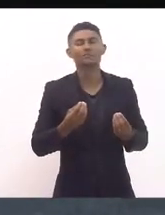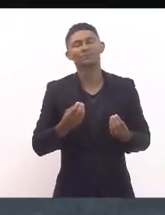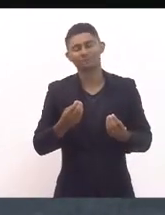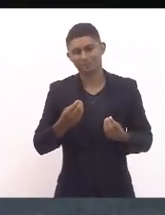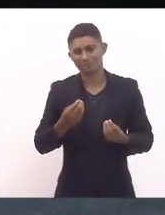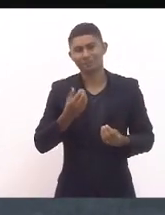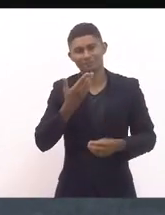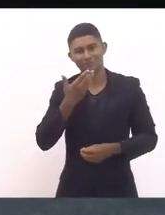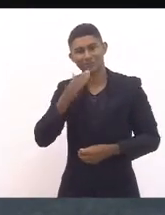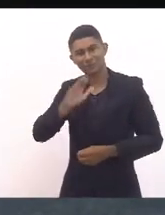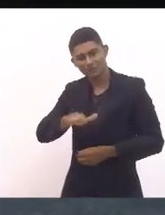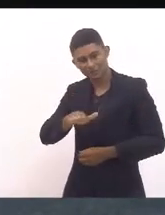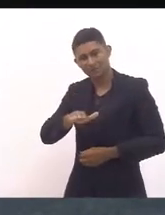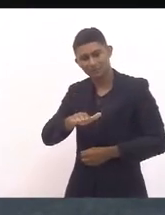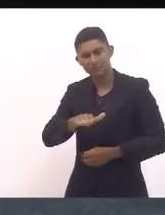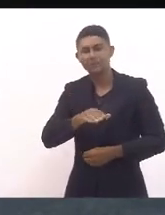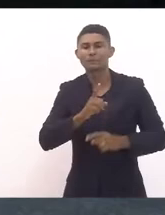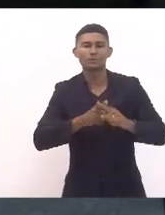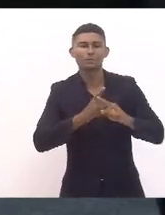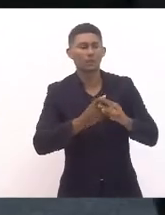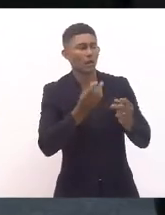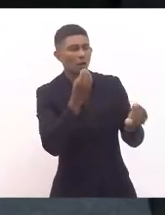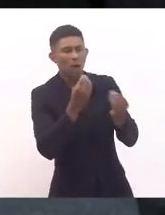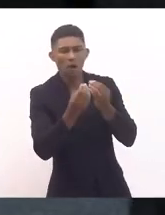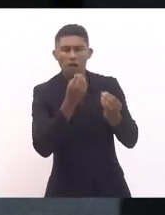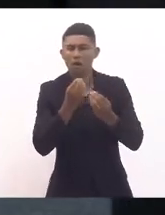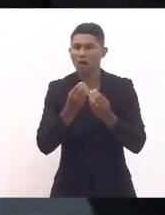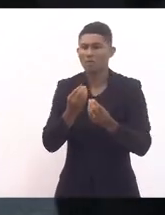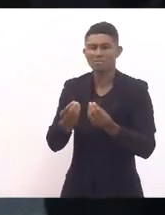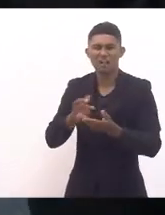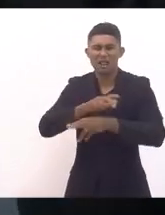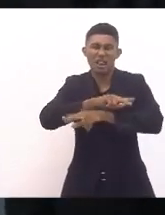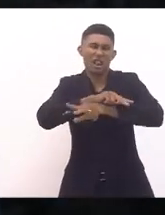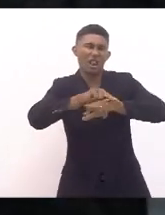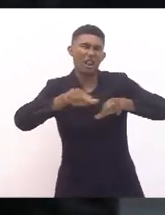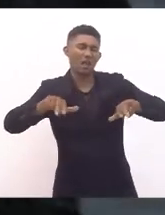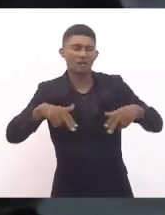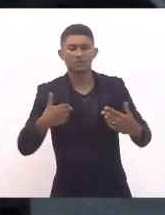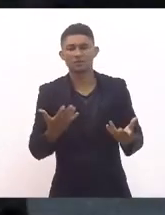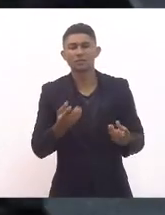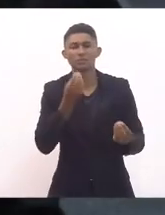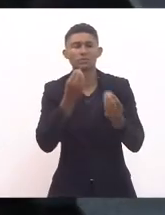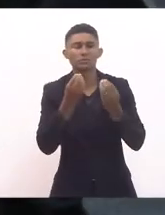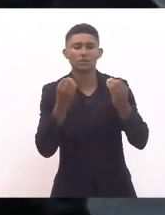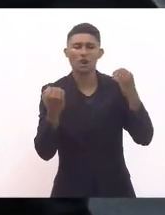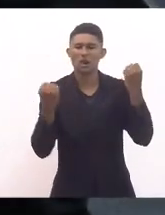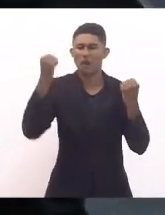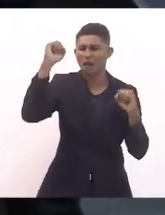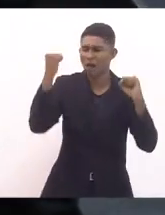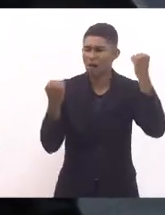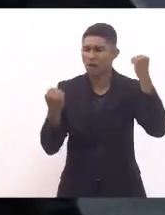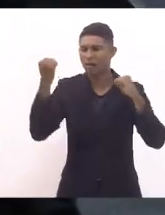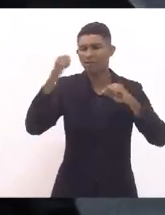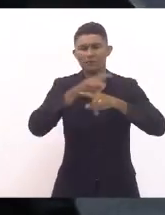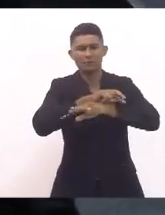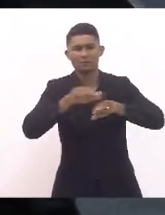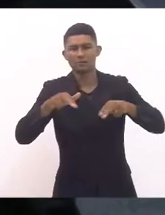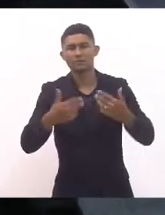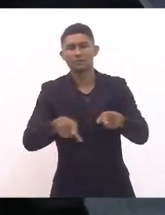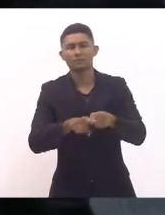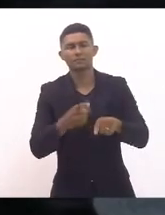pela alimentação. E os industrializados são um daqueles, junto com os doces e